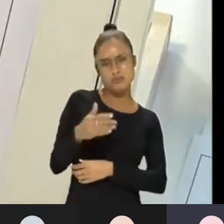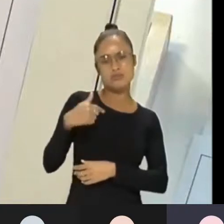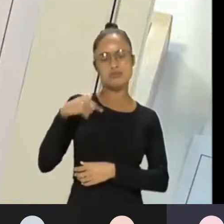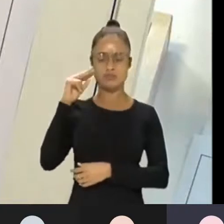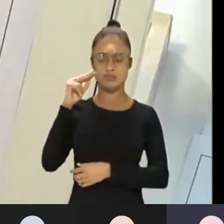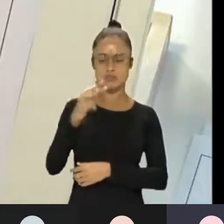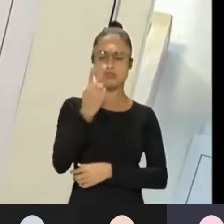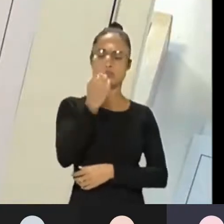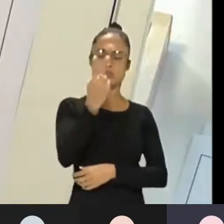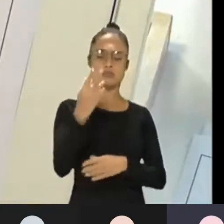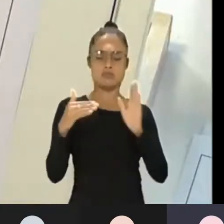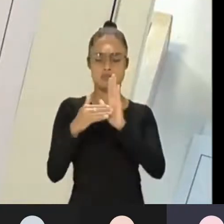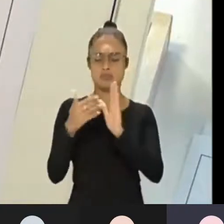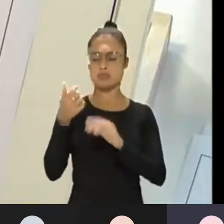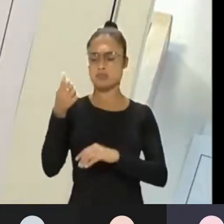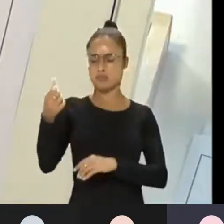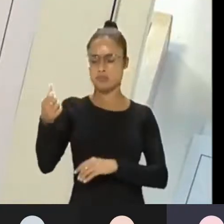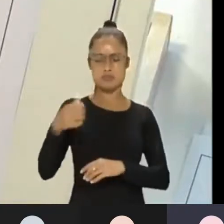Também mede 2,6.